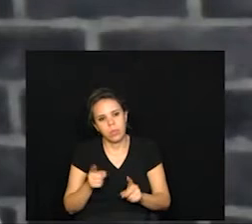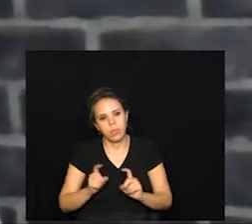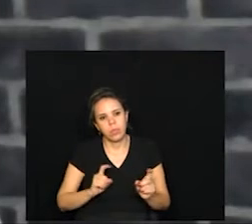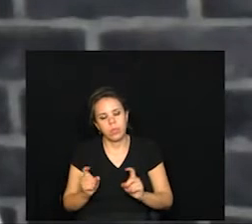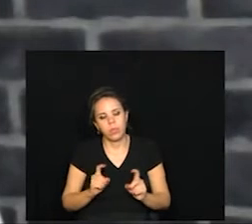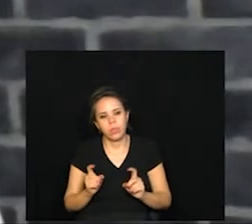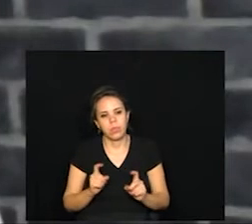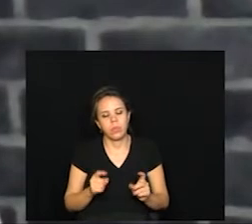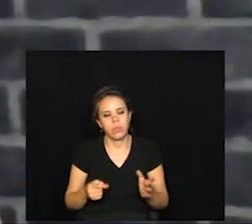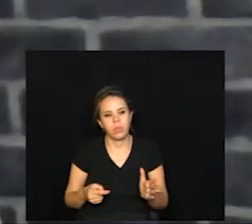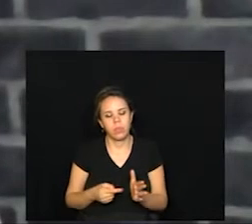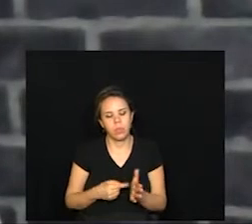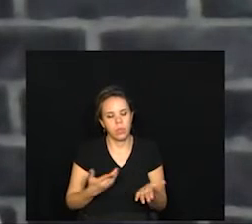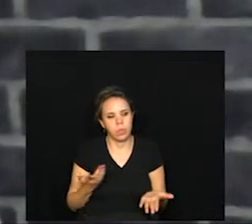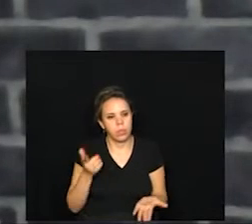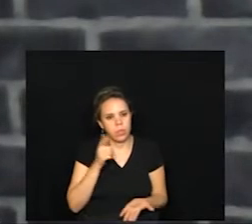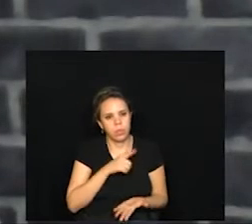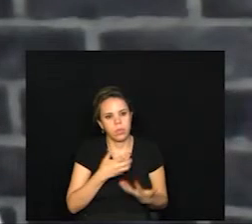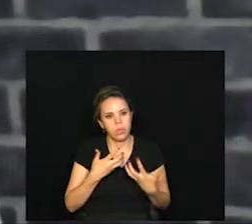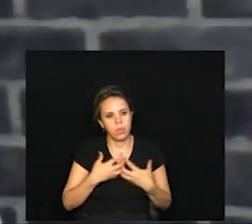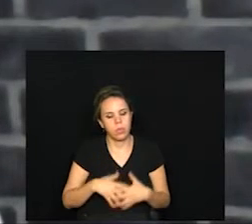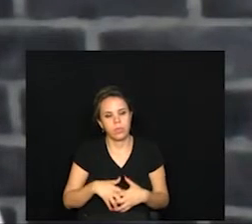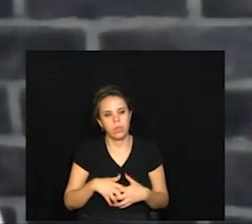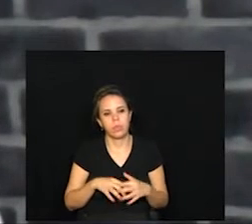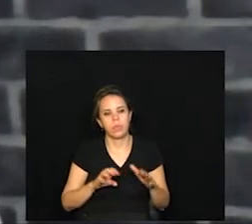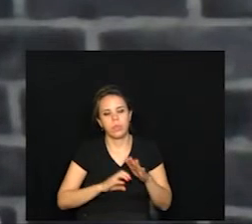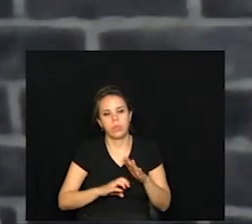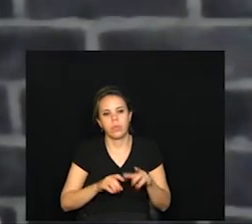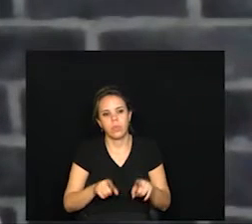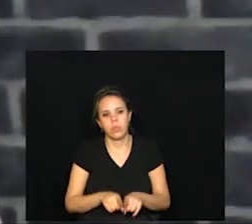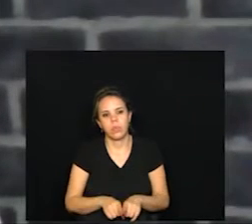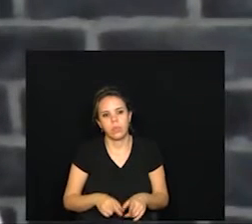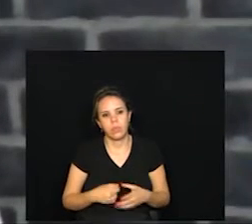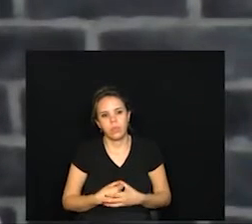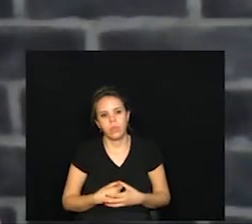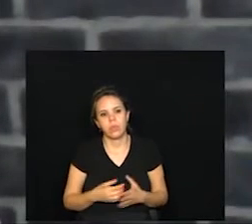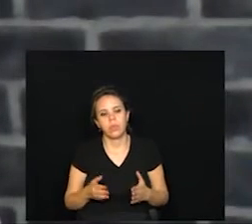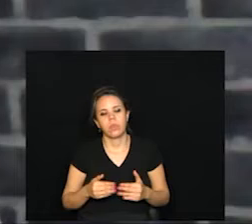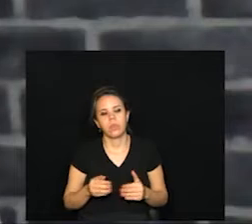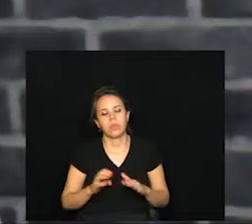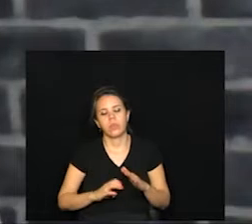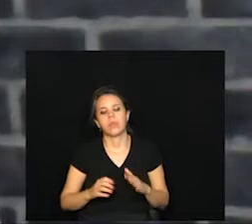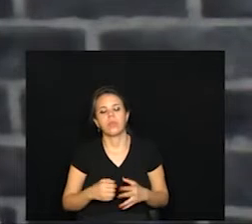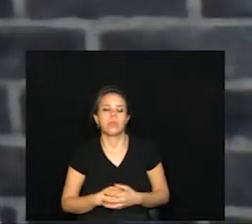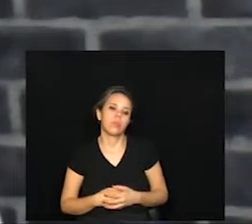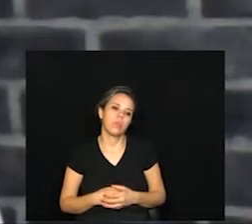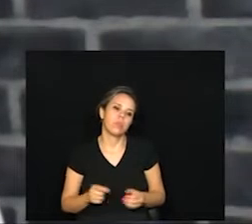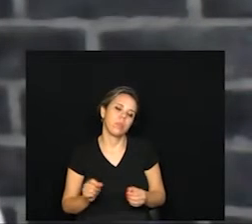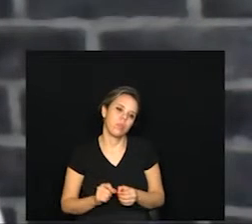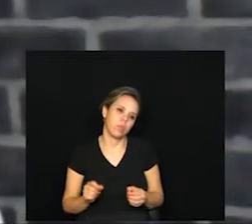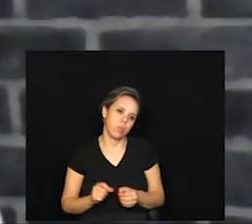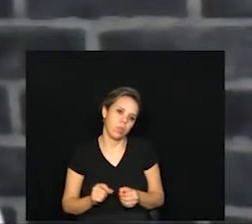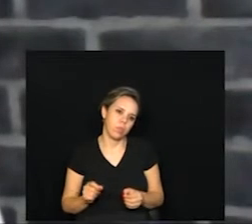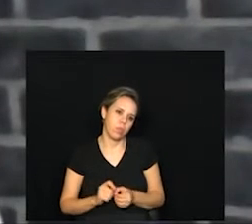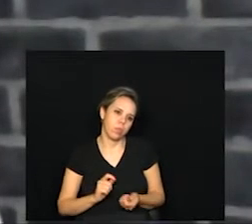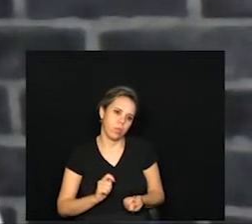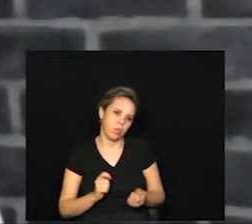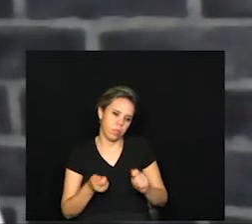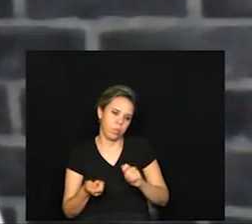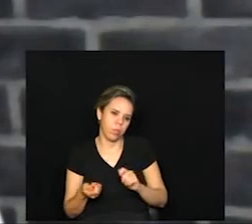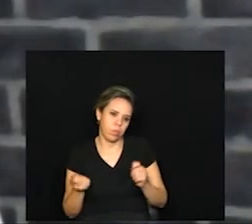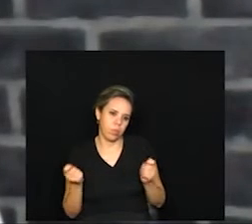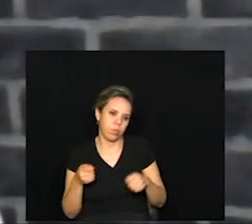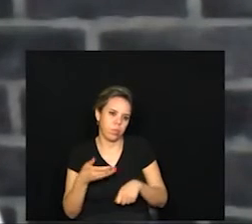tem notificado, e as empresas também, né? A gente está pedindo para que as empresas façam essa adaptação para